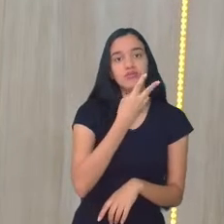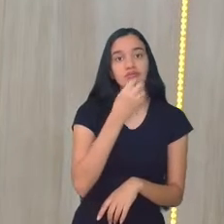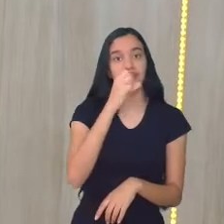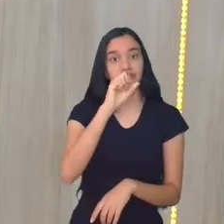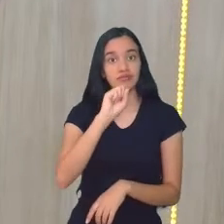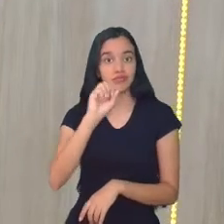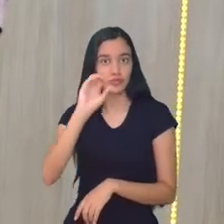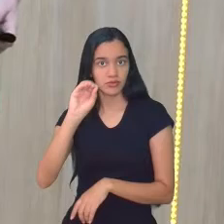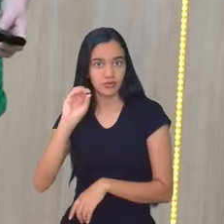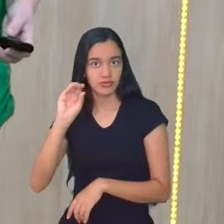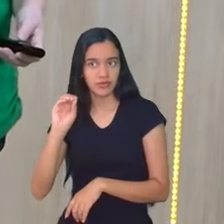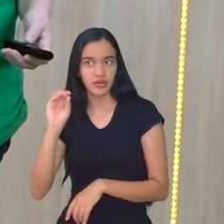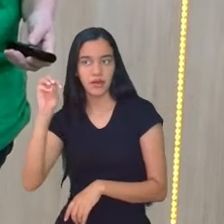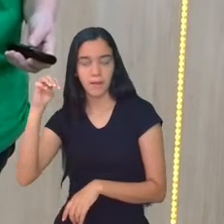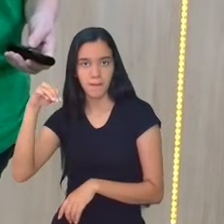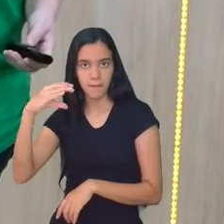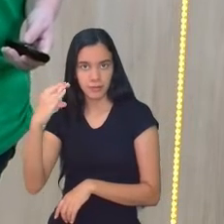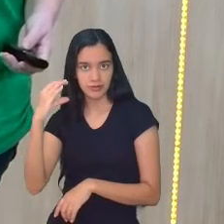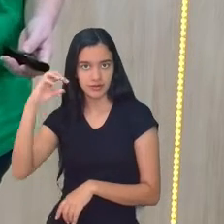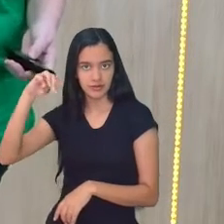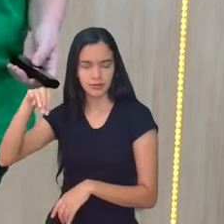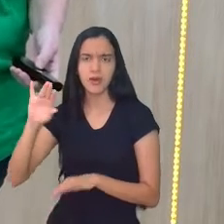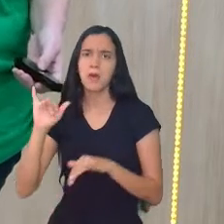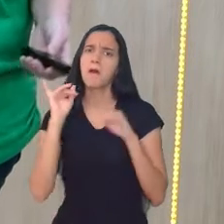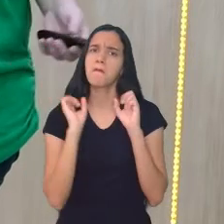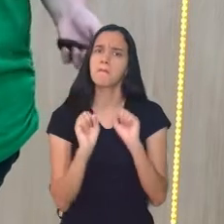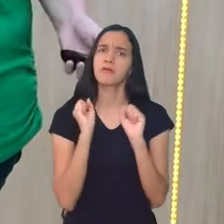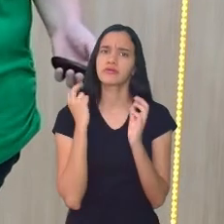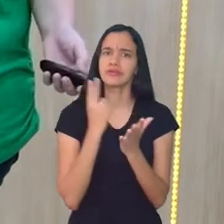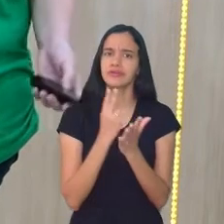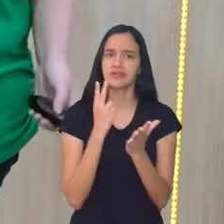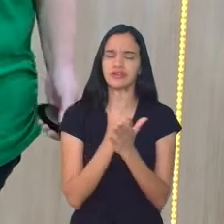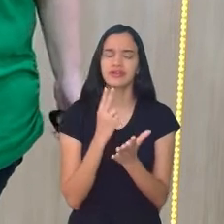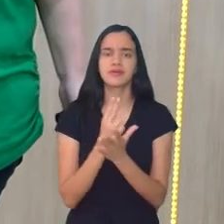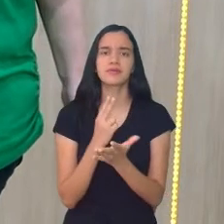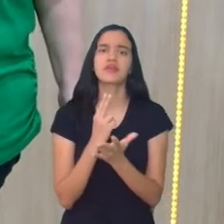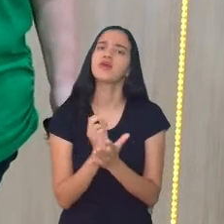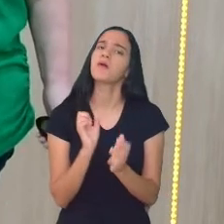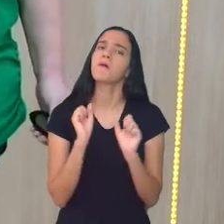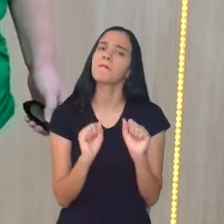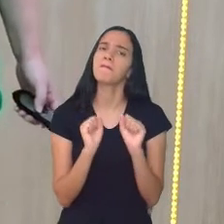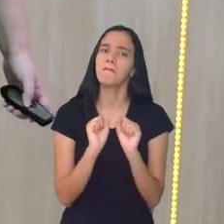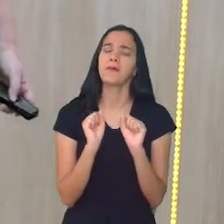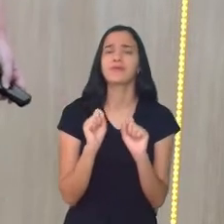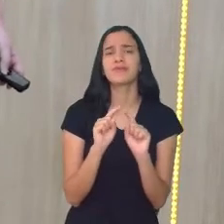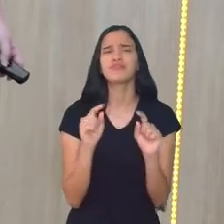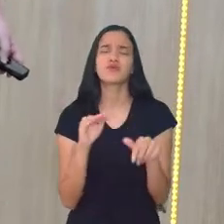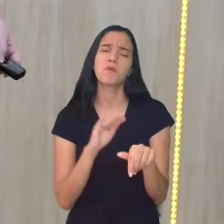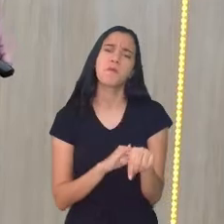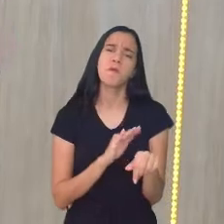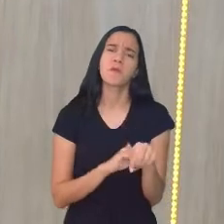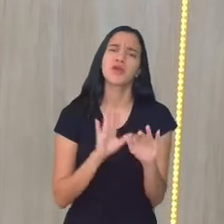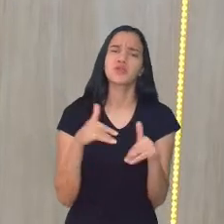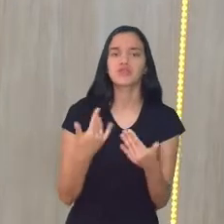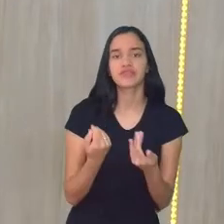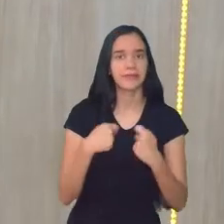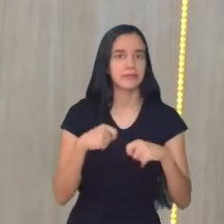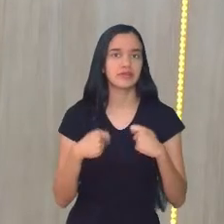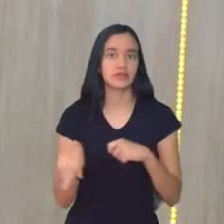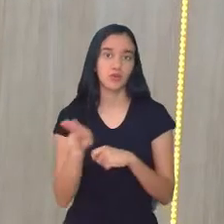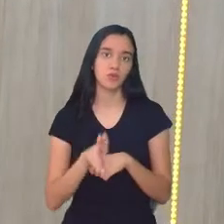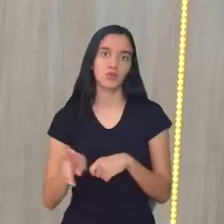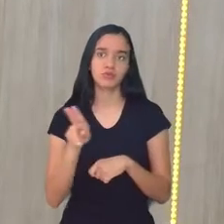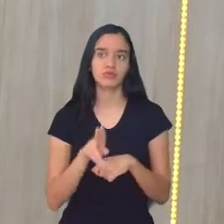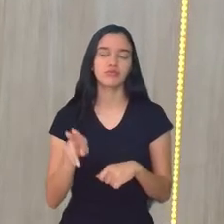de apoio muito legal. Posso fazer sempre? Pode, mas vai ter uma hora que você não vai mais precisar usar